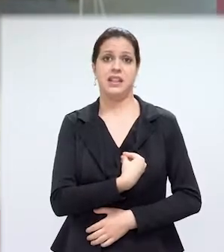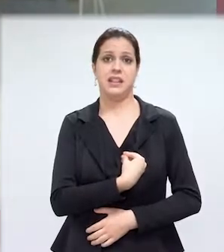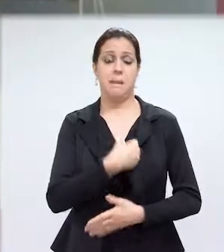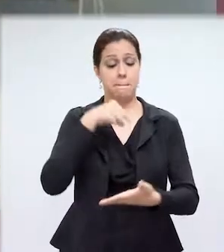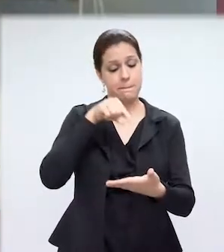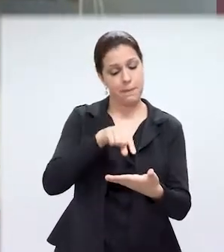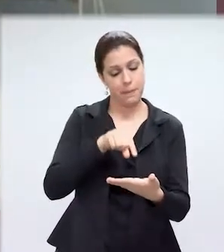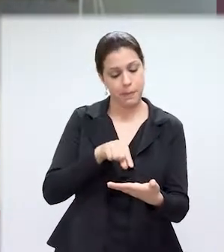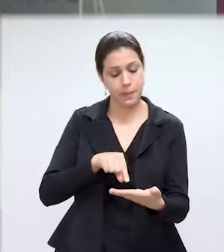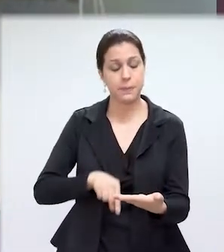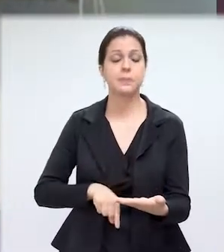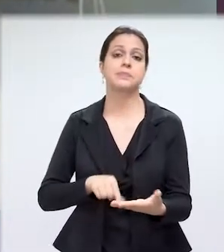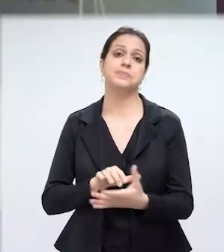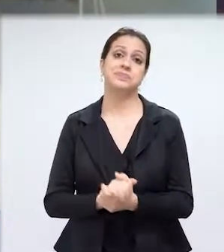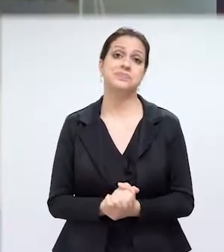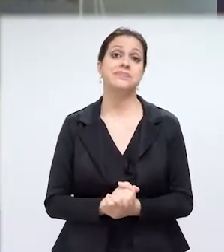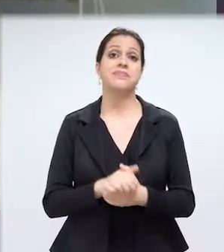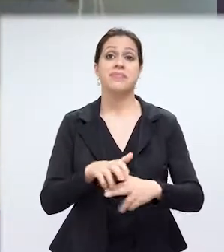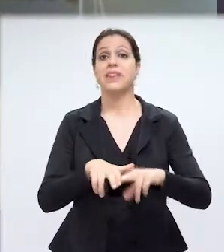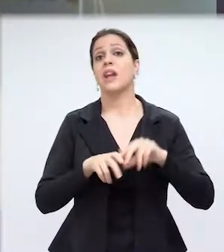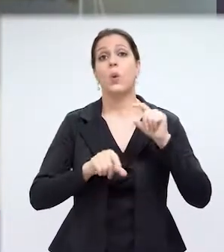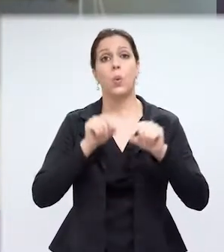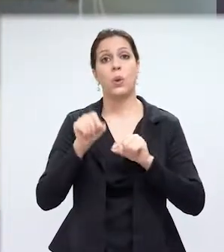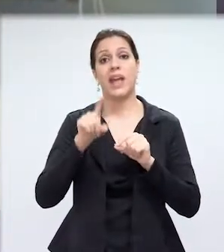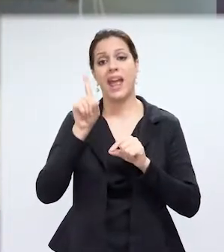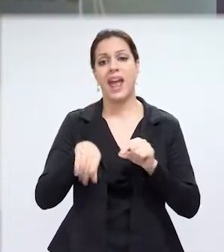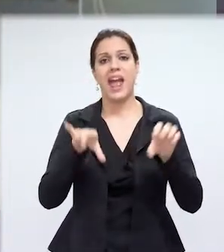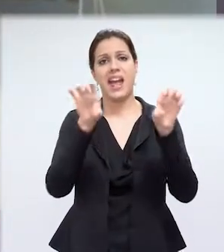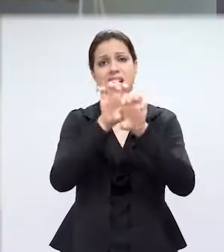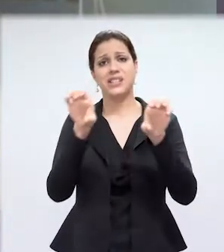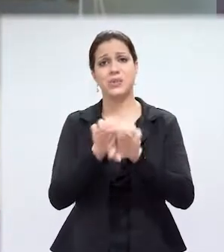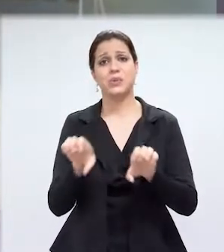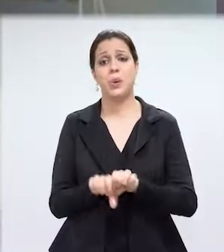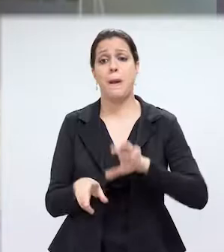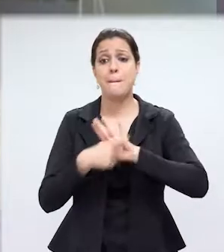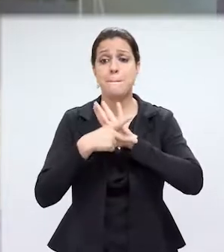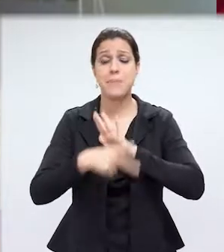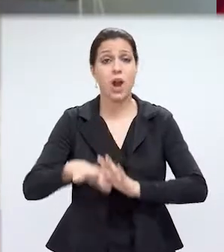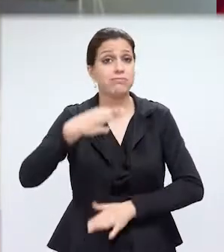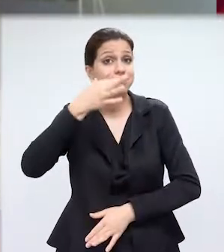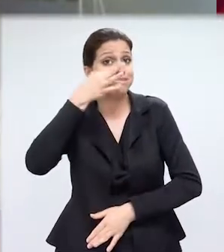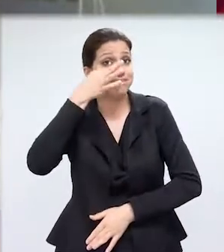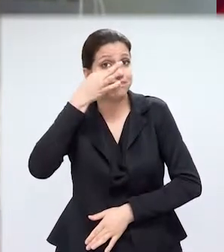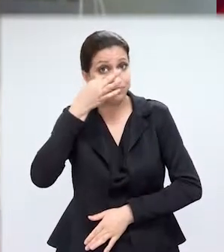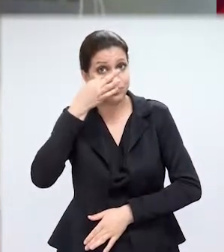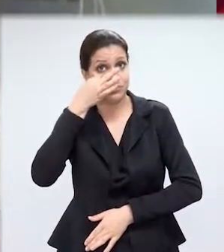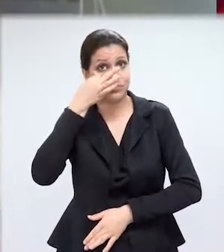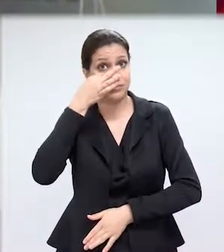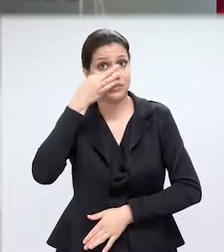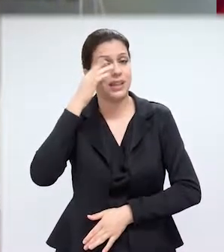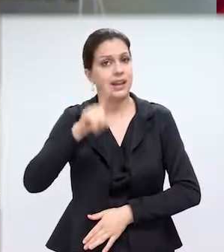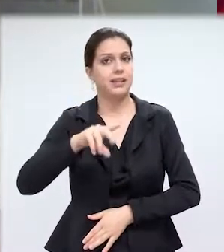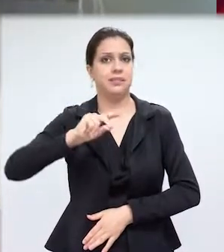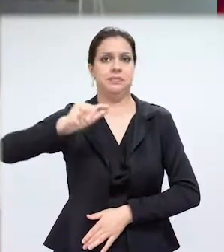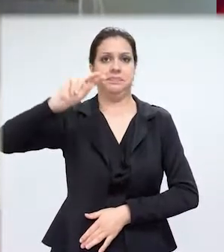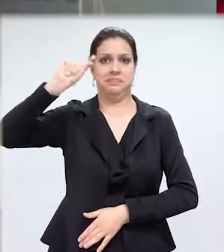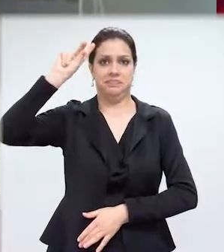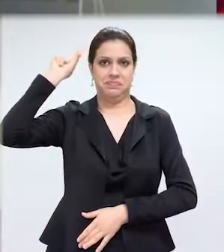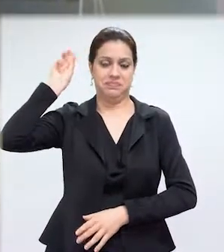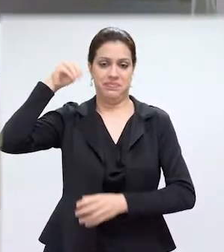o registro da frequência. Então, são todas estruturas, né, vamos dizer assim,